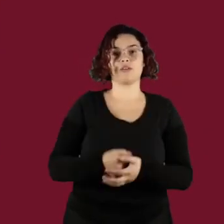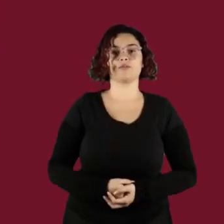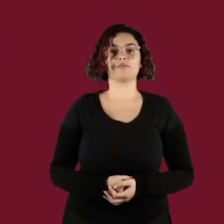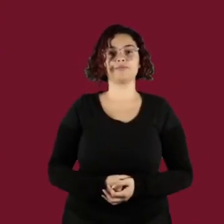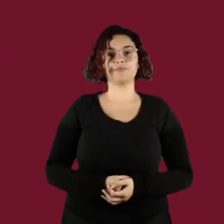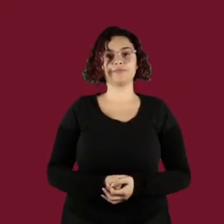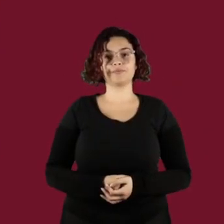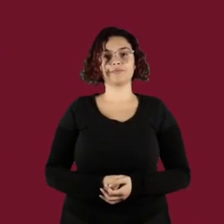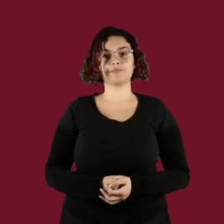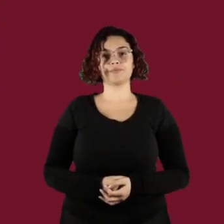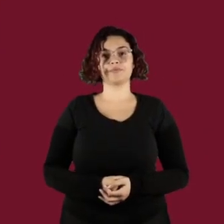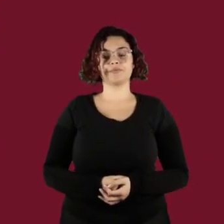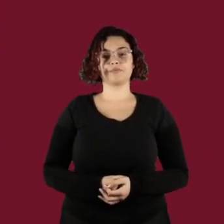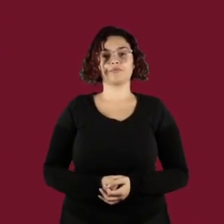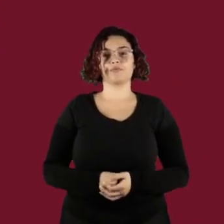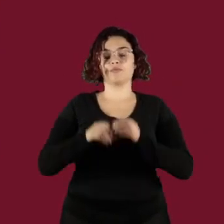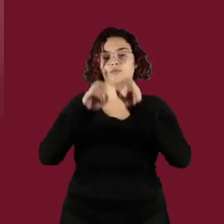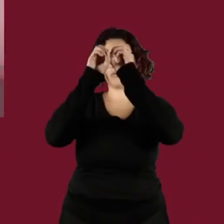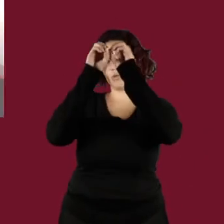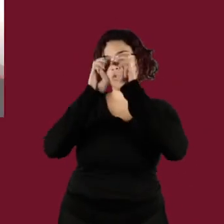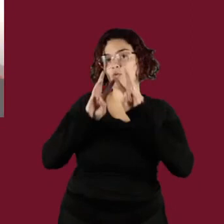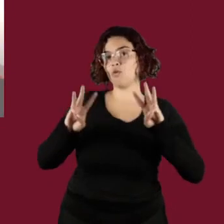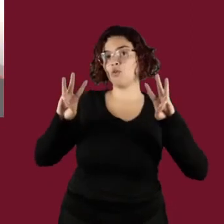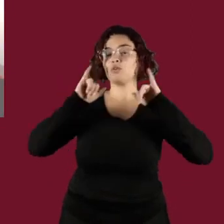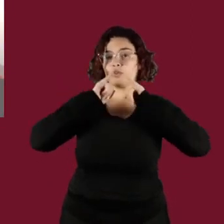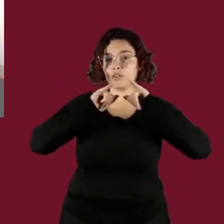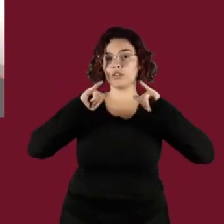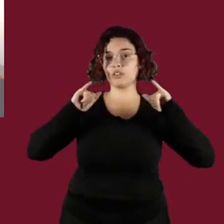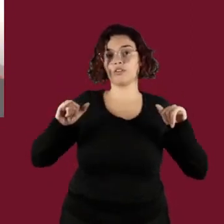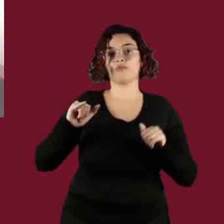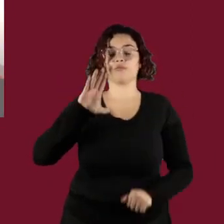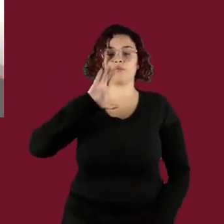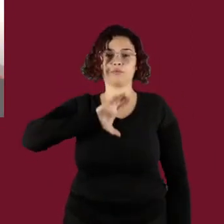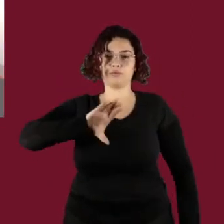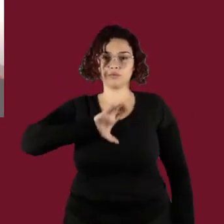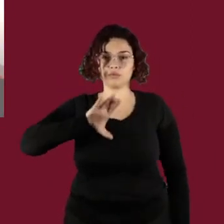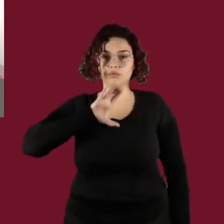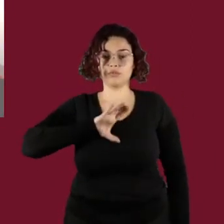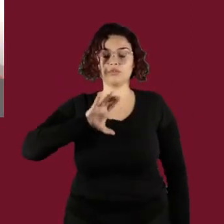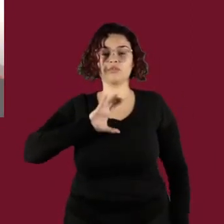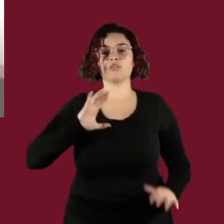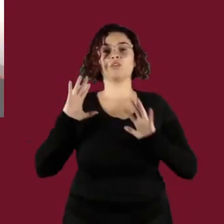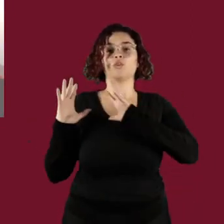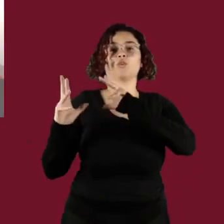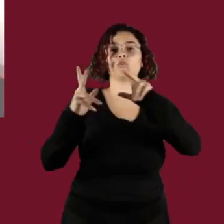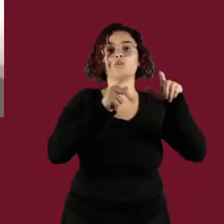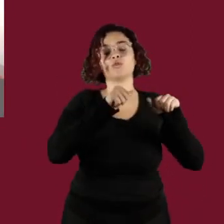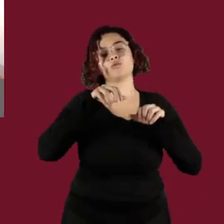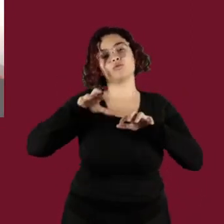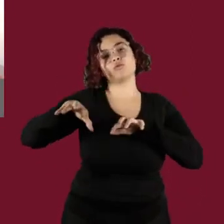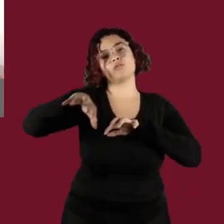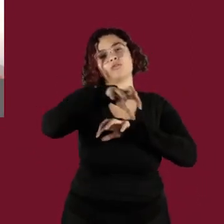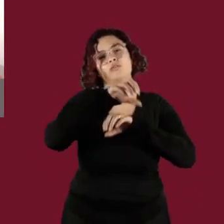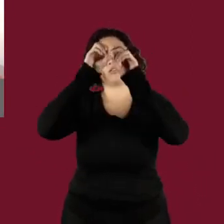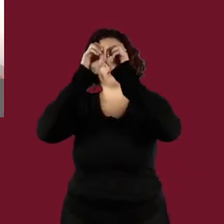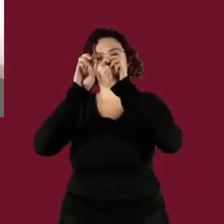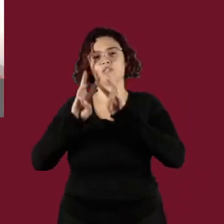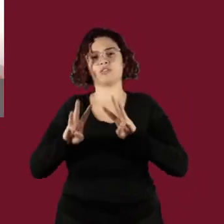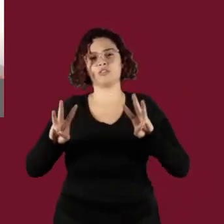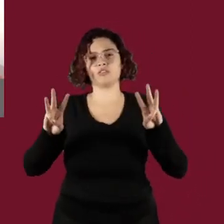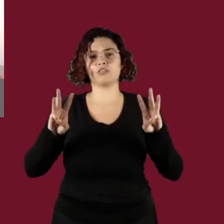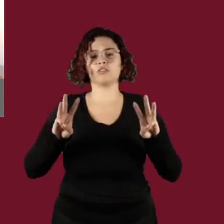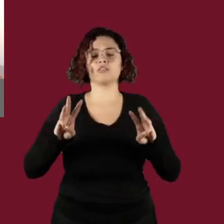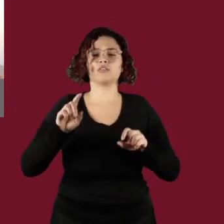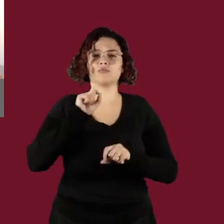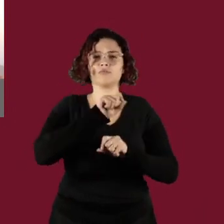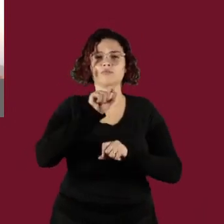A ONU News em português, ela, como todas as agências da ONU e também, enfim, as partes